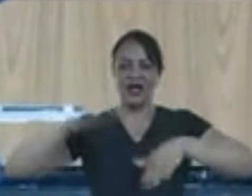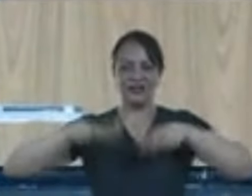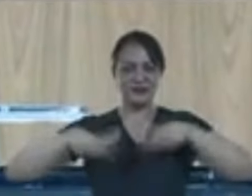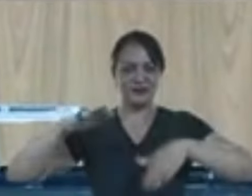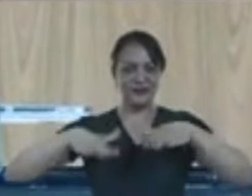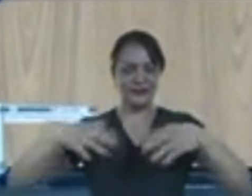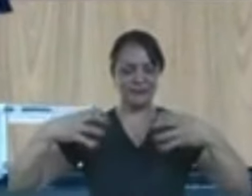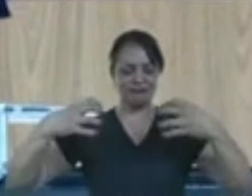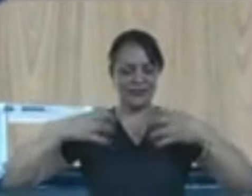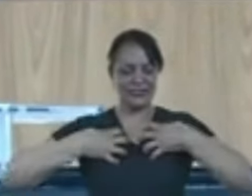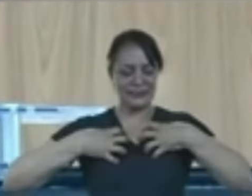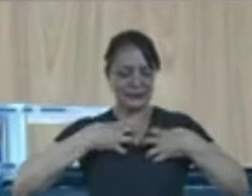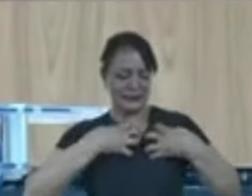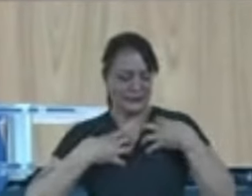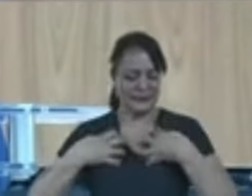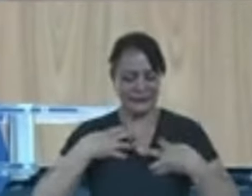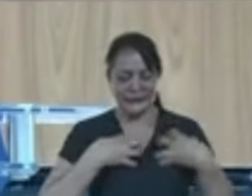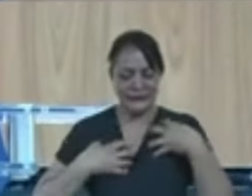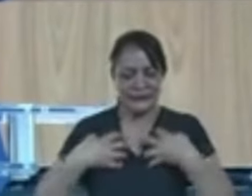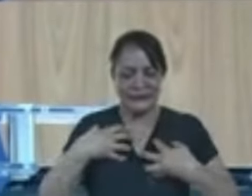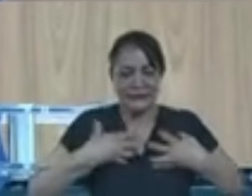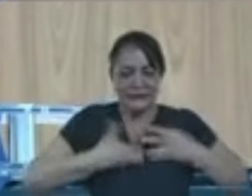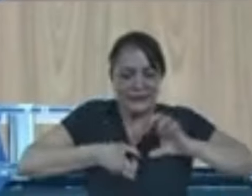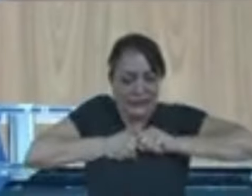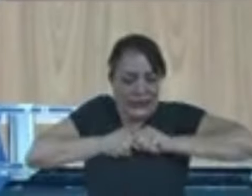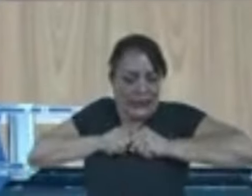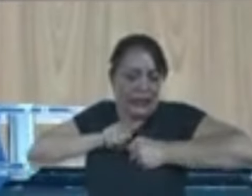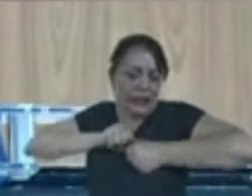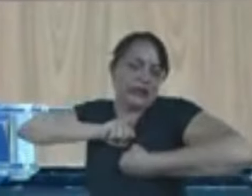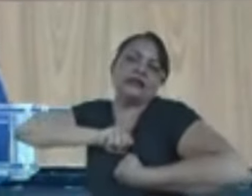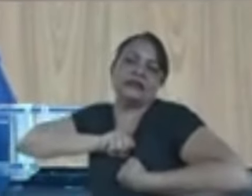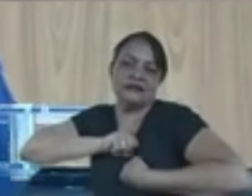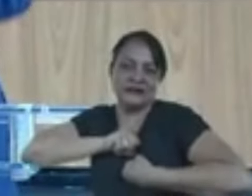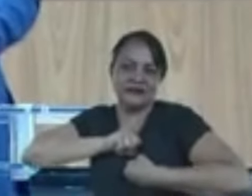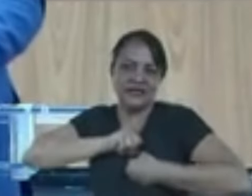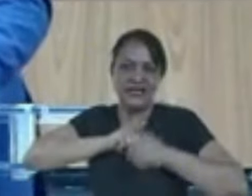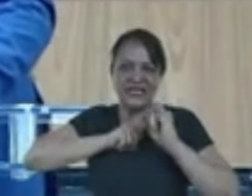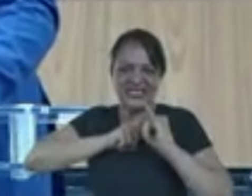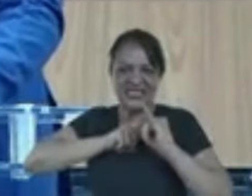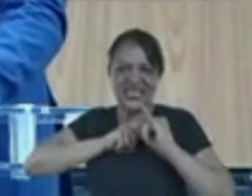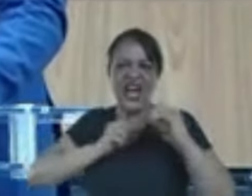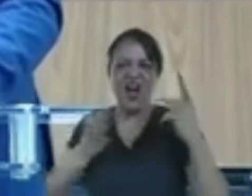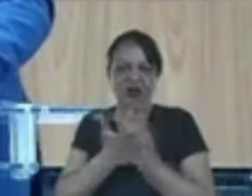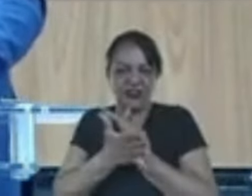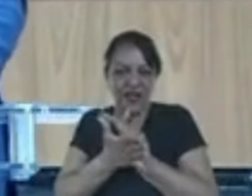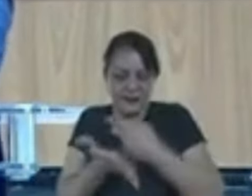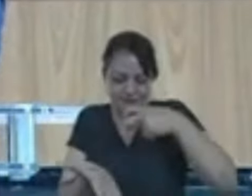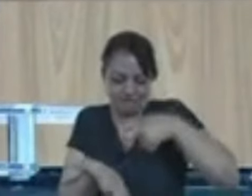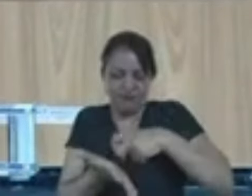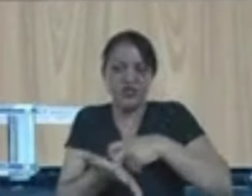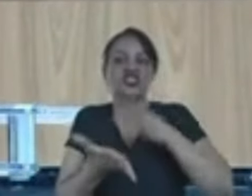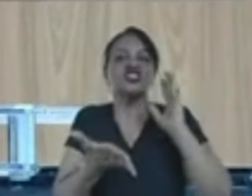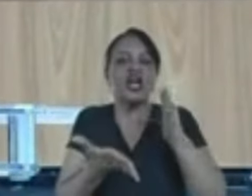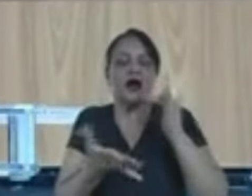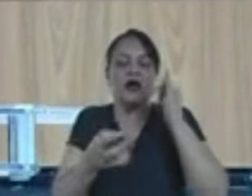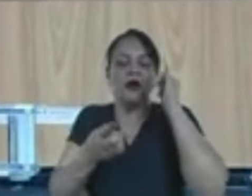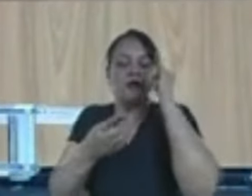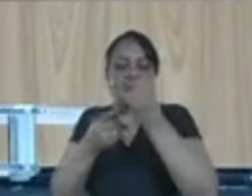quebram, nos atingem, mas quando ele chega a fazer isso, ele praticamente já esgotou a diplomacia do relacionamento com a